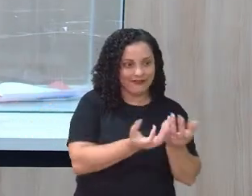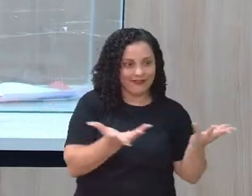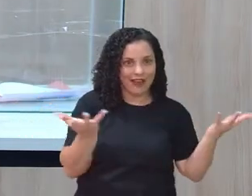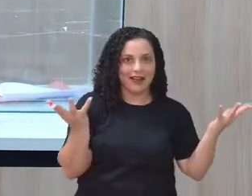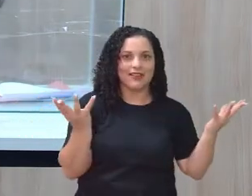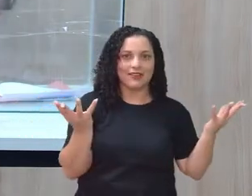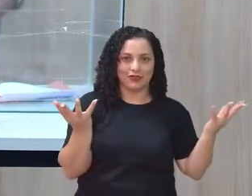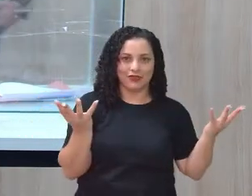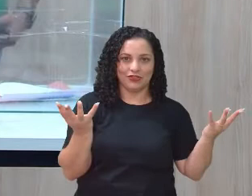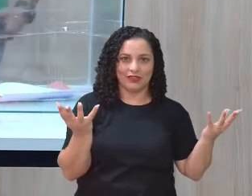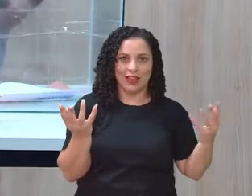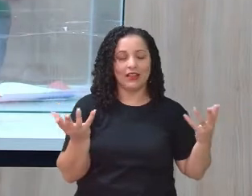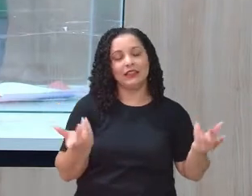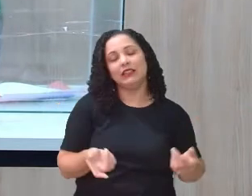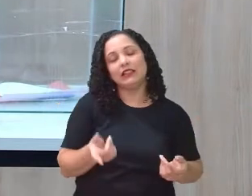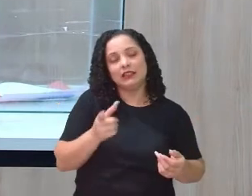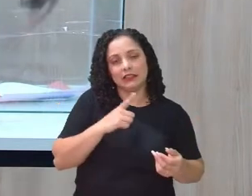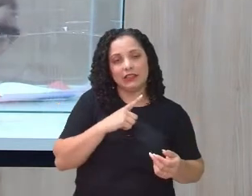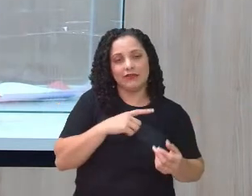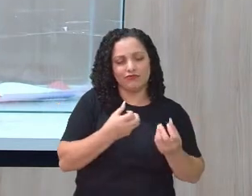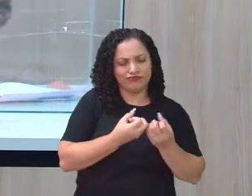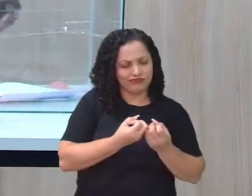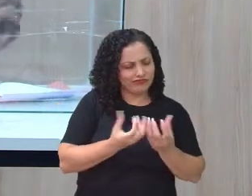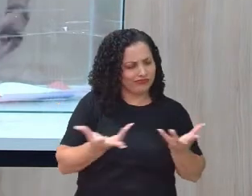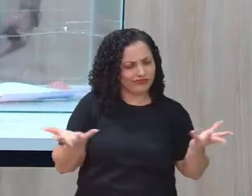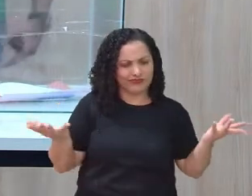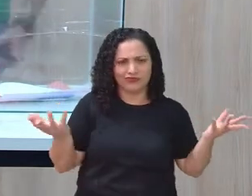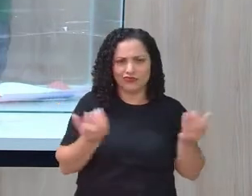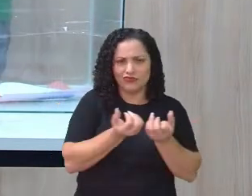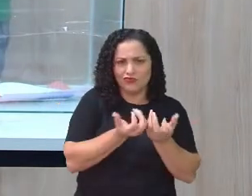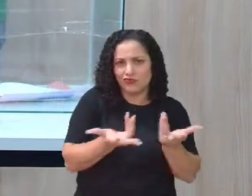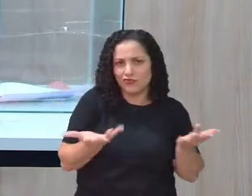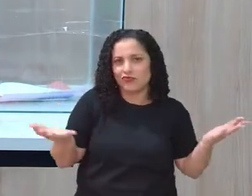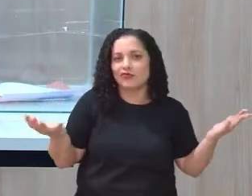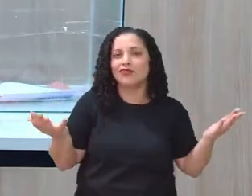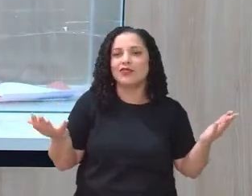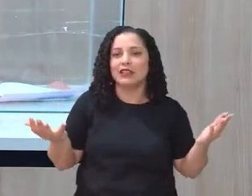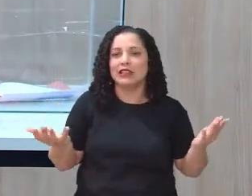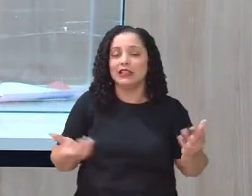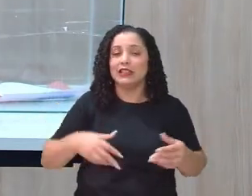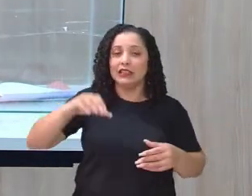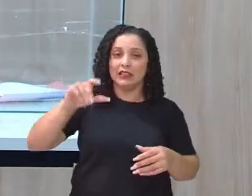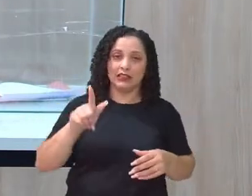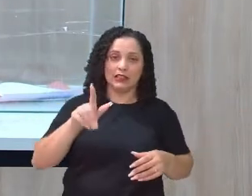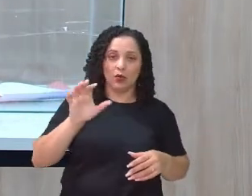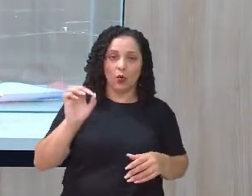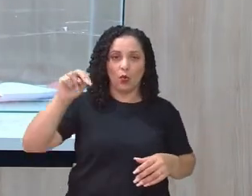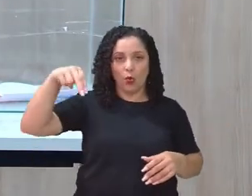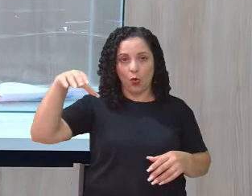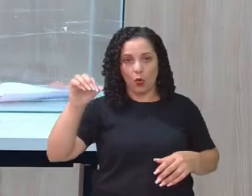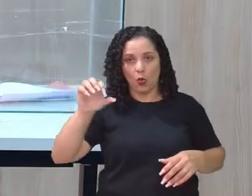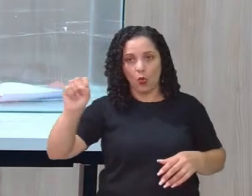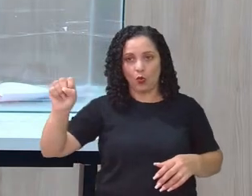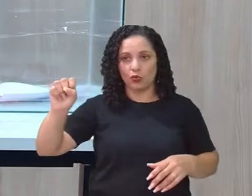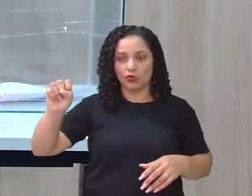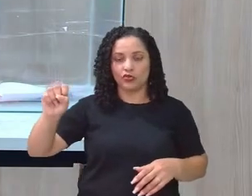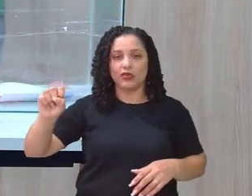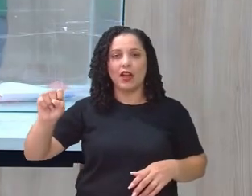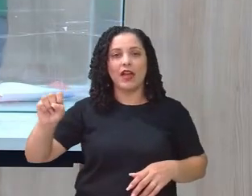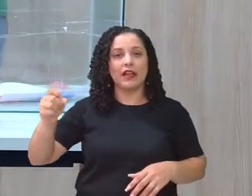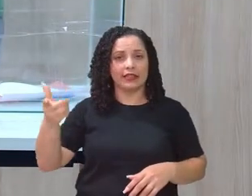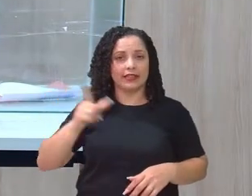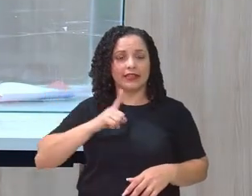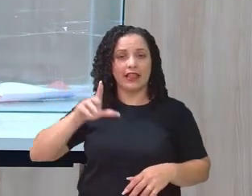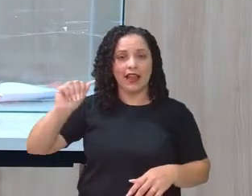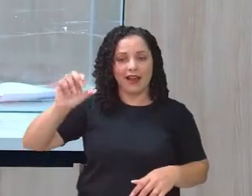na nossa linguagem aqui também um moi, né, que a gente fala também, então vários ângulos, certo? Mas a gente estava falando